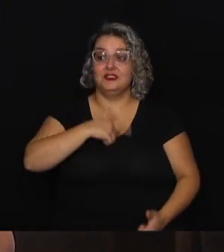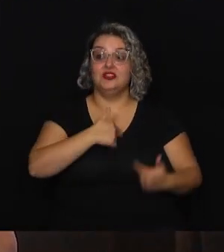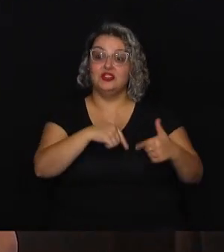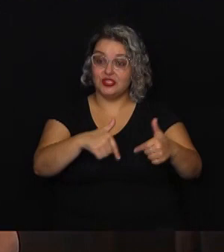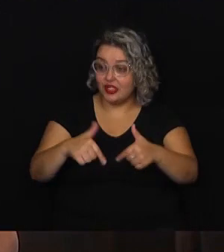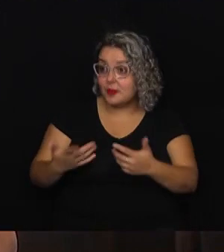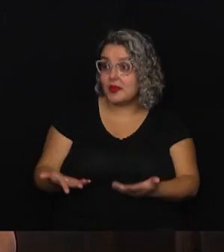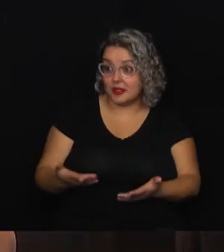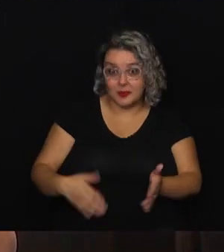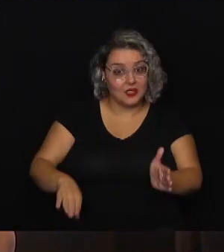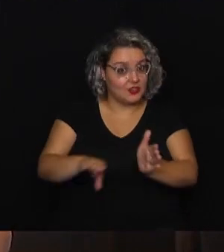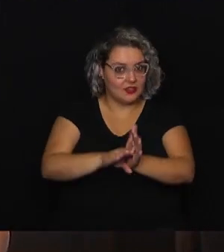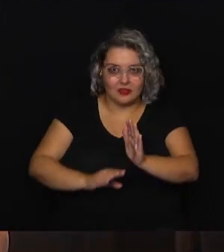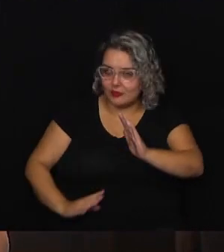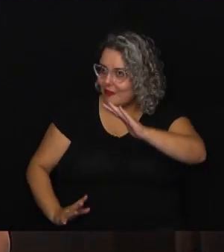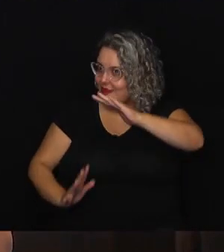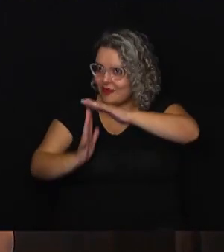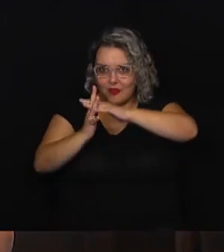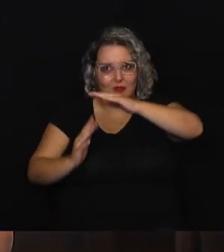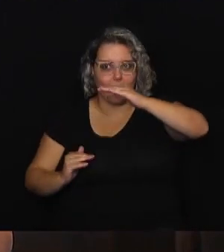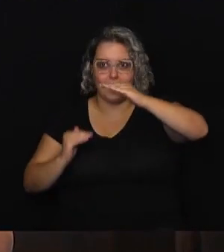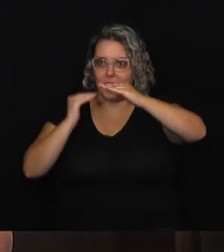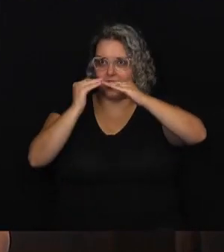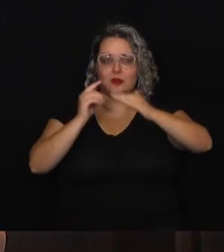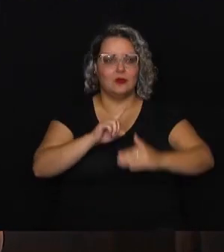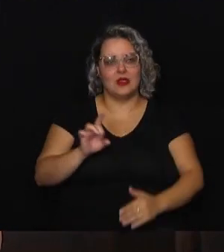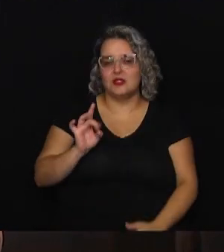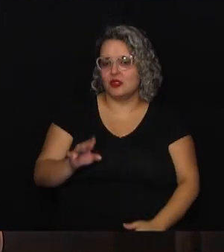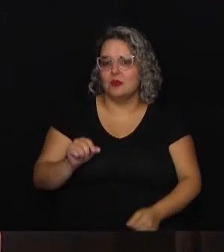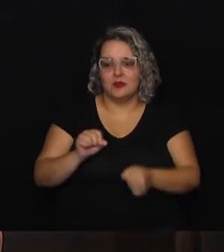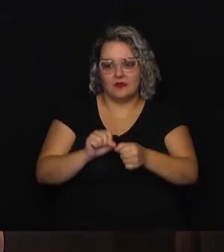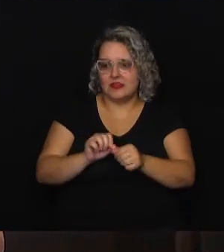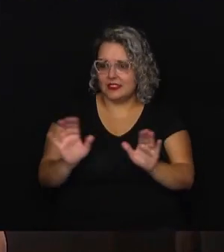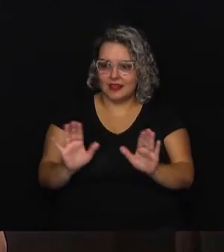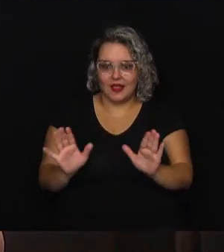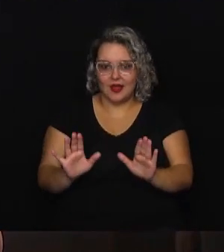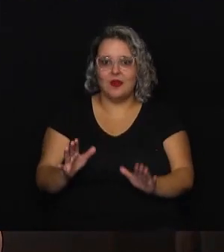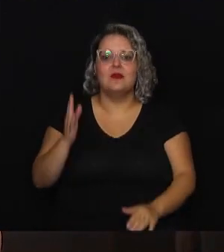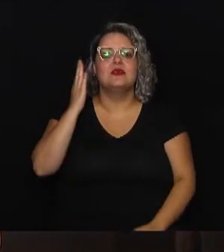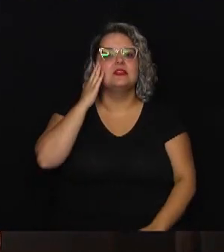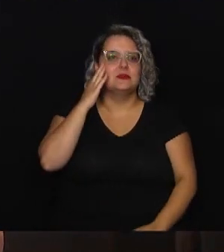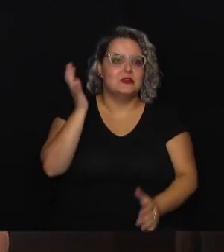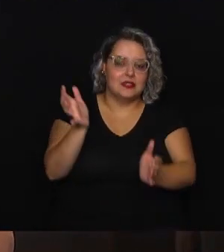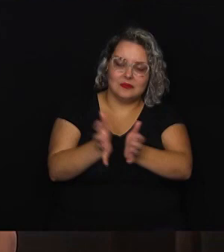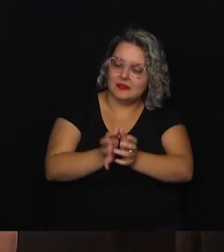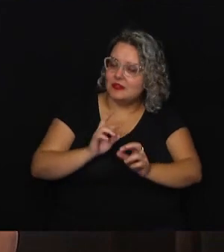para chegar no topo, né? Não é só por fazer não, a gente sabe que a equipe está bem diferente, que a